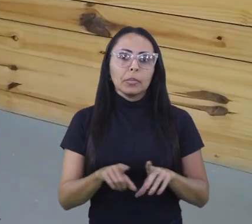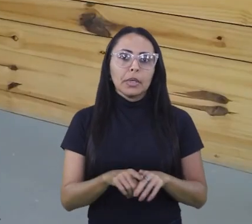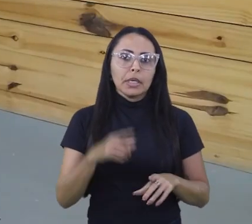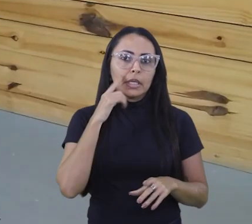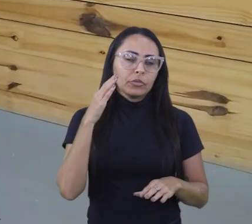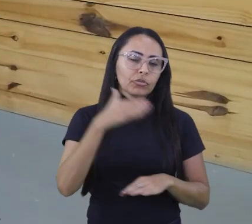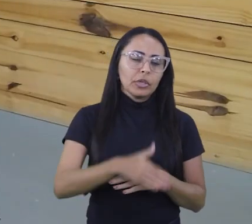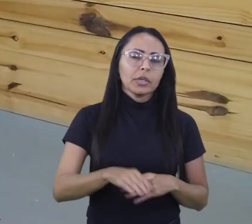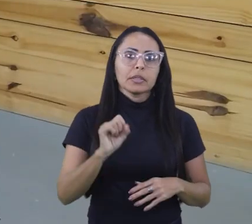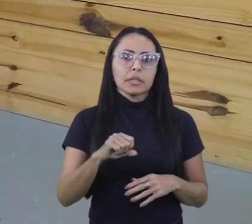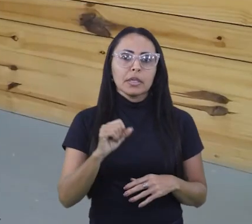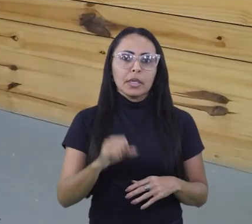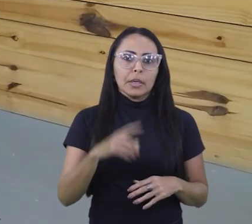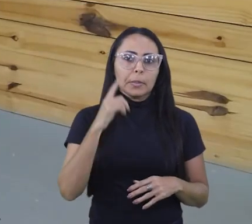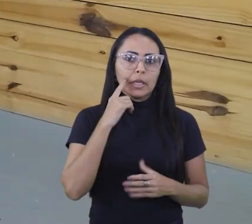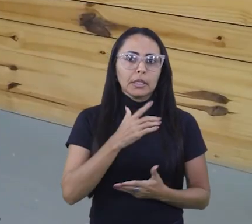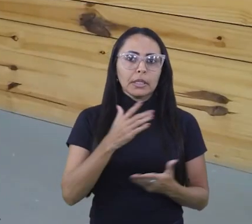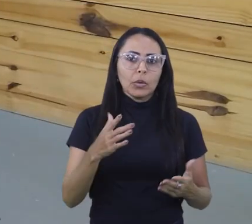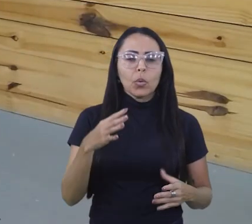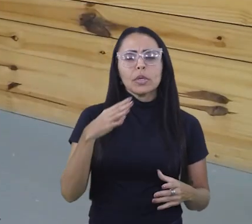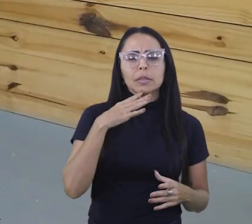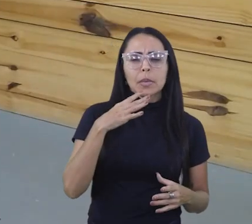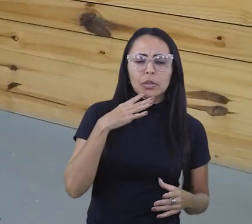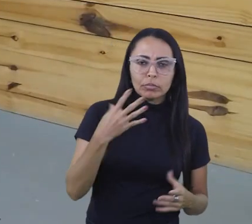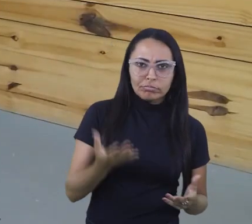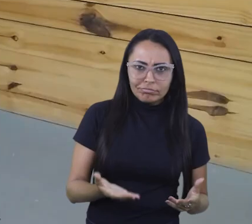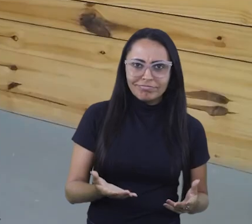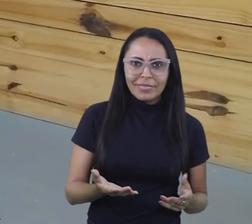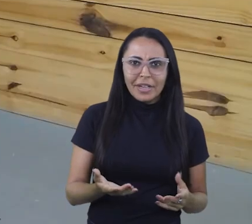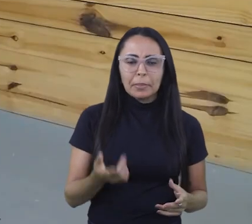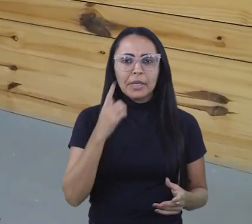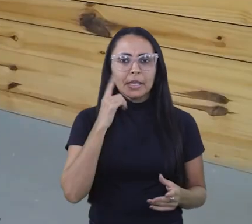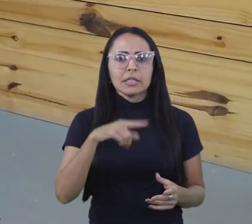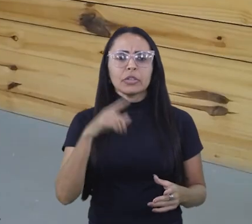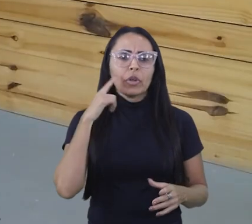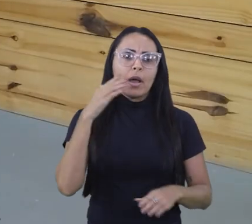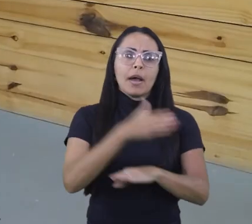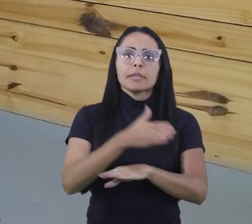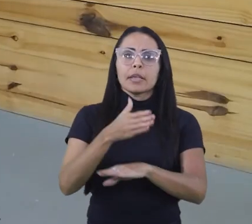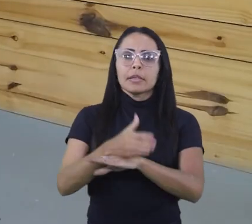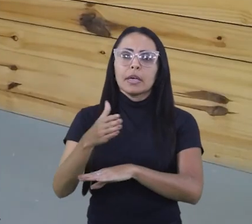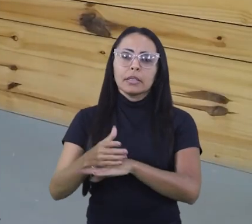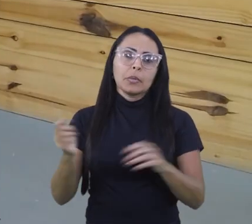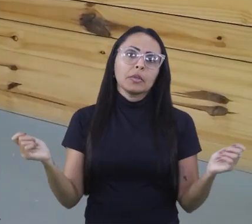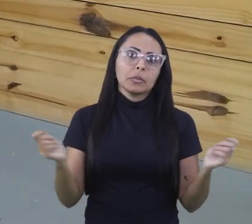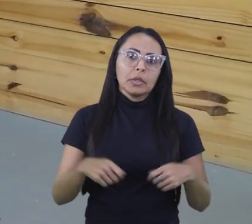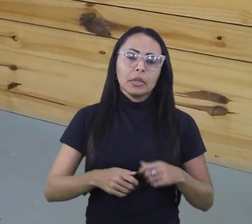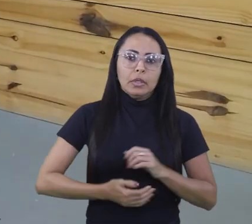chega nesse momento, para representar esse conhecimento, para que ele seja acessado da melhor forma